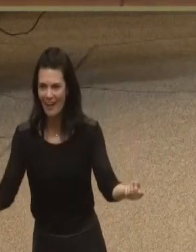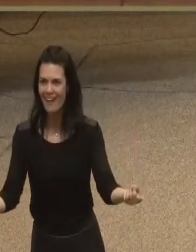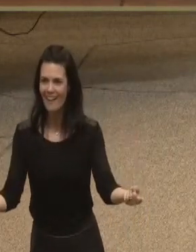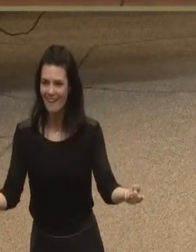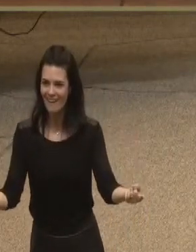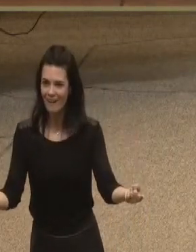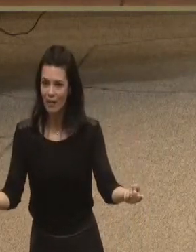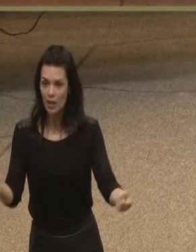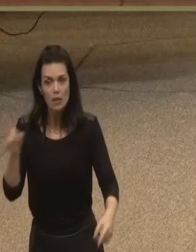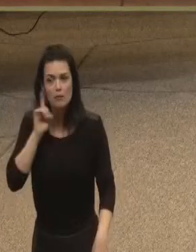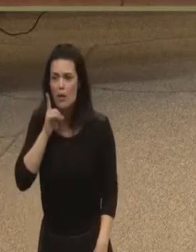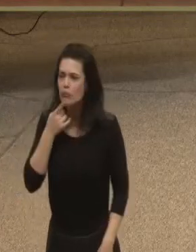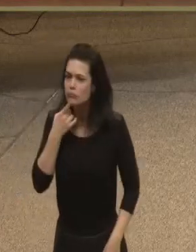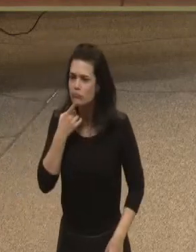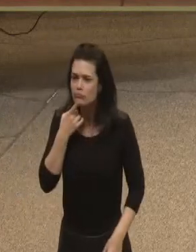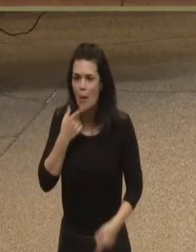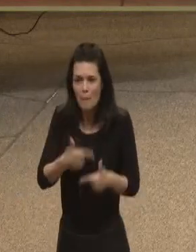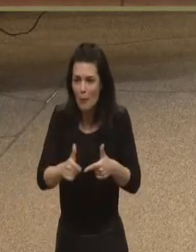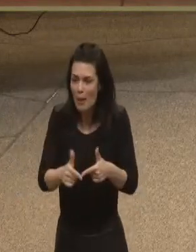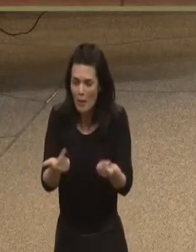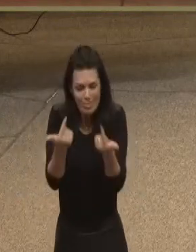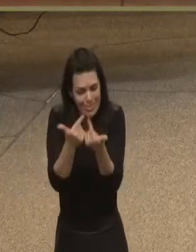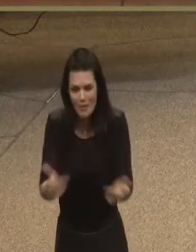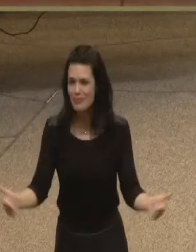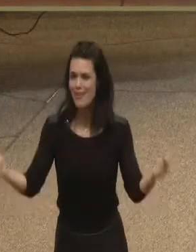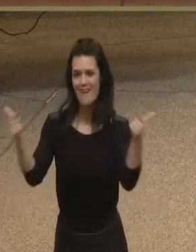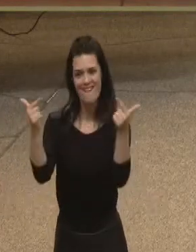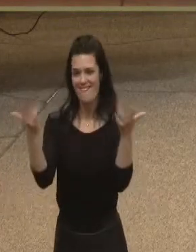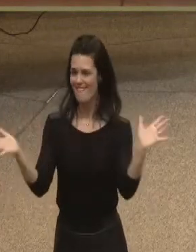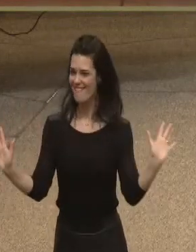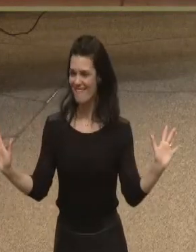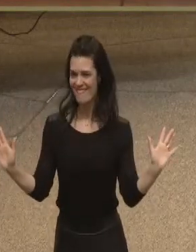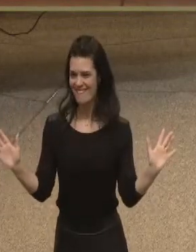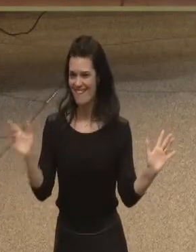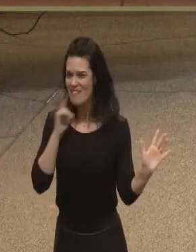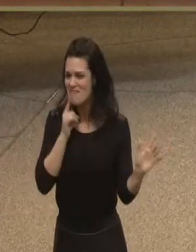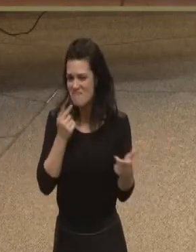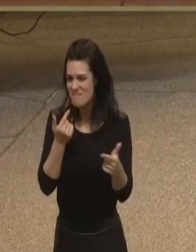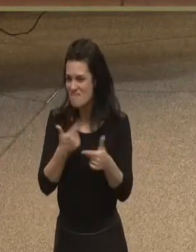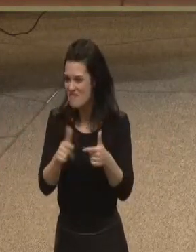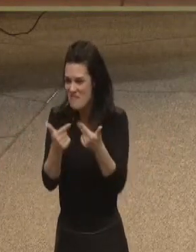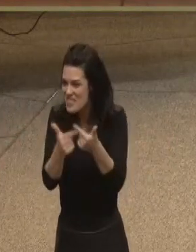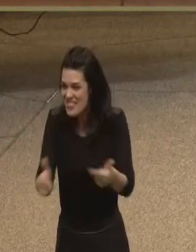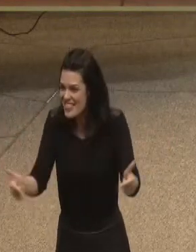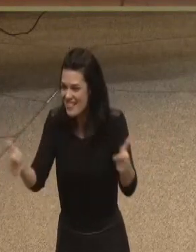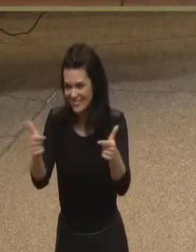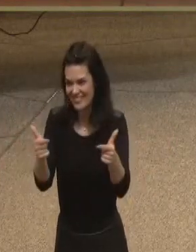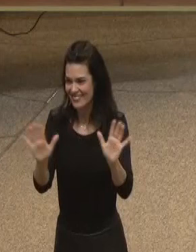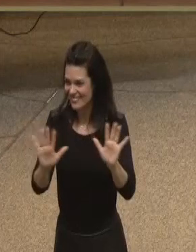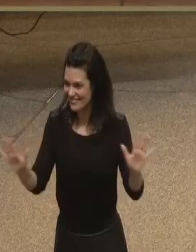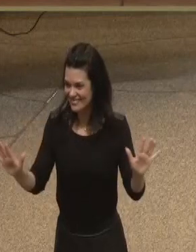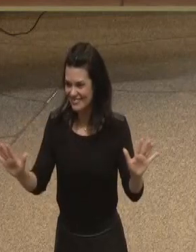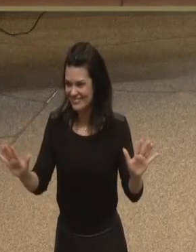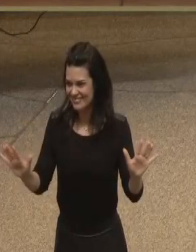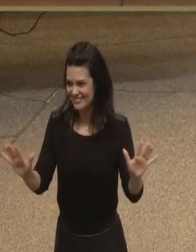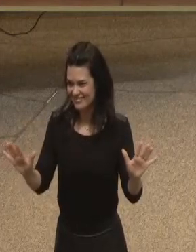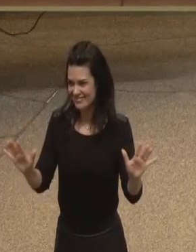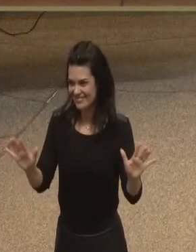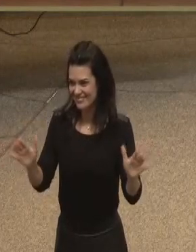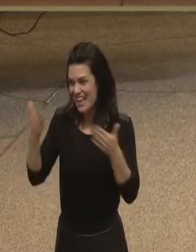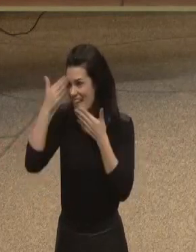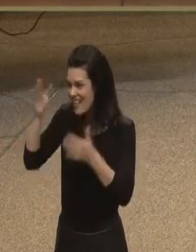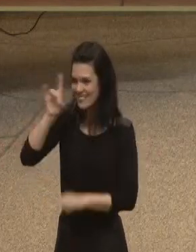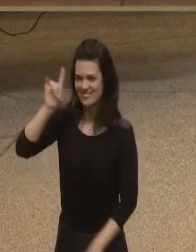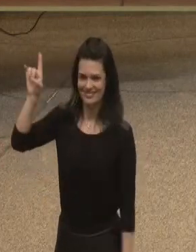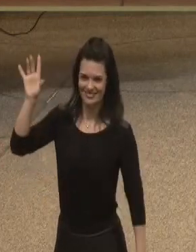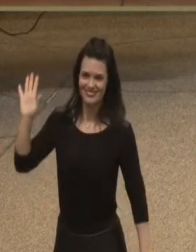pode sim ser contornada, e glória a Deus, porque nessa igreja assim tem sido. Mas, meus